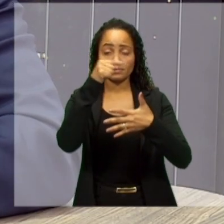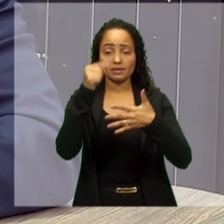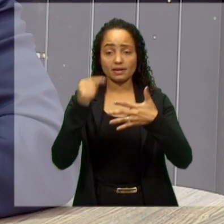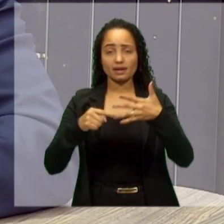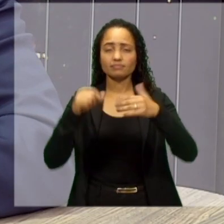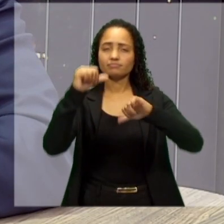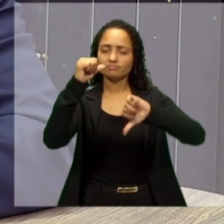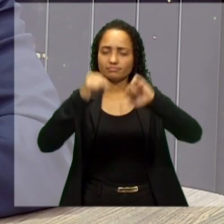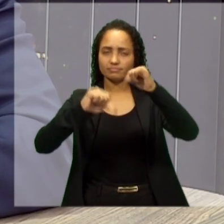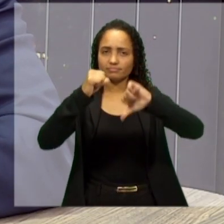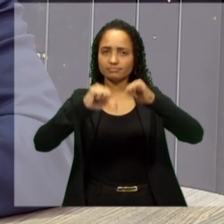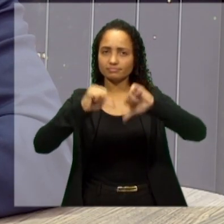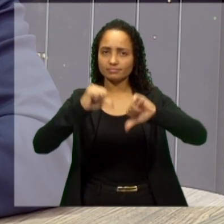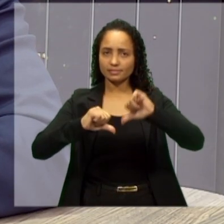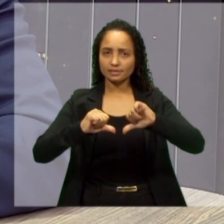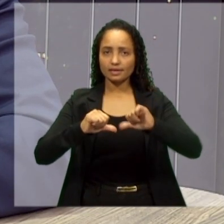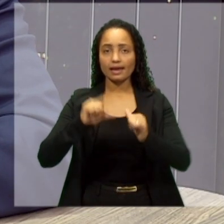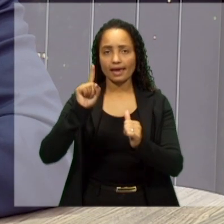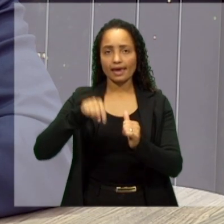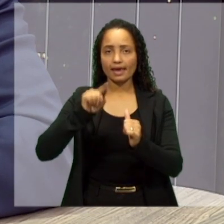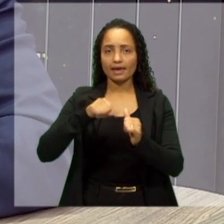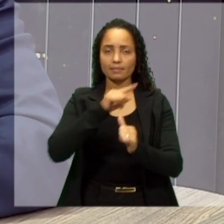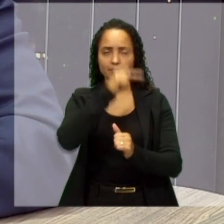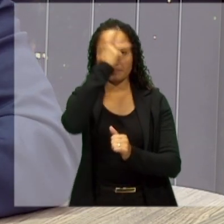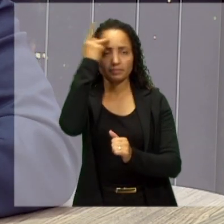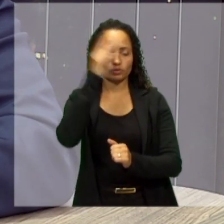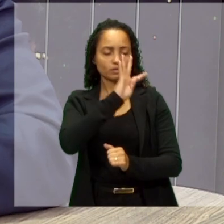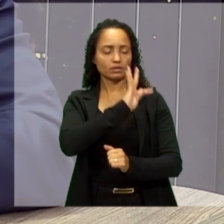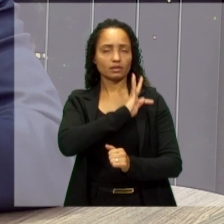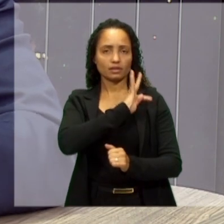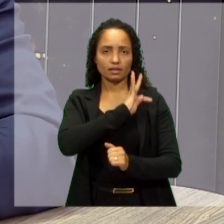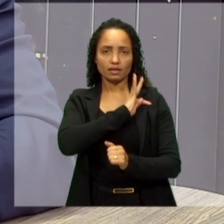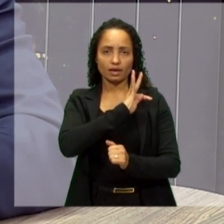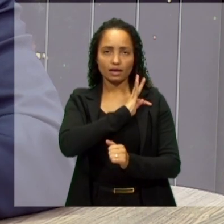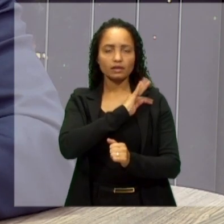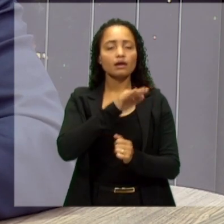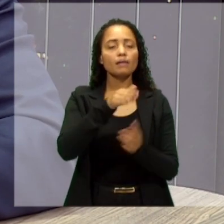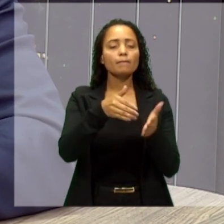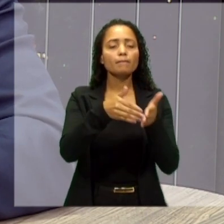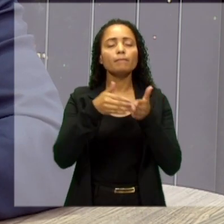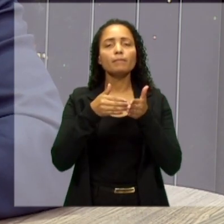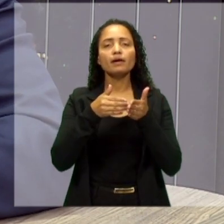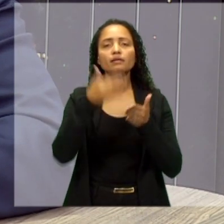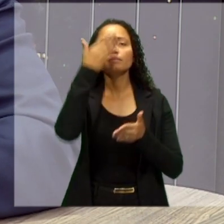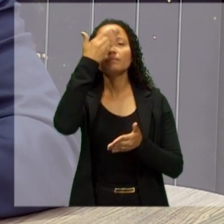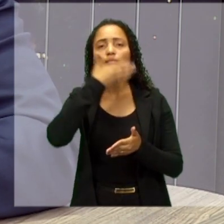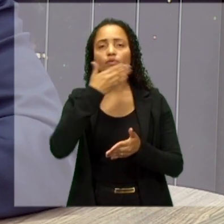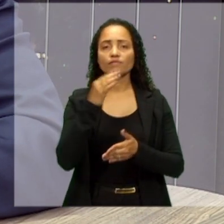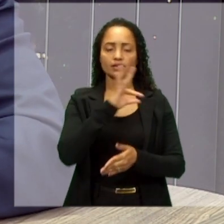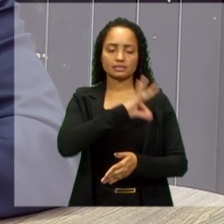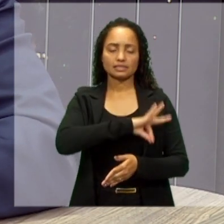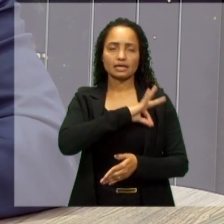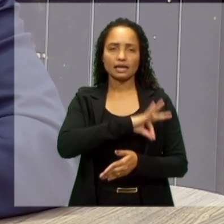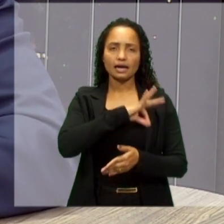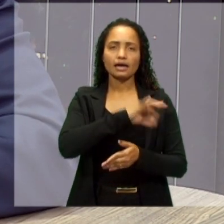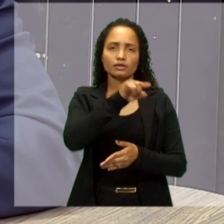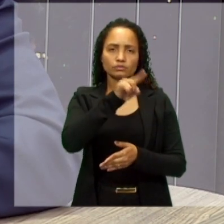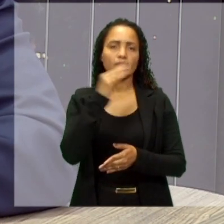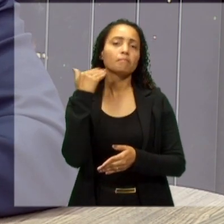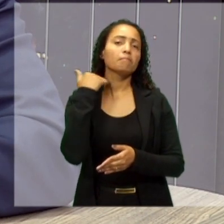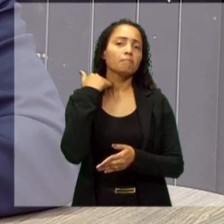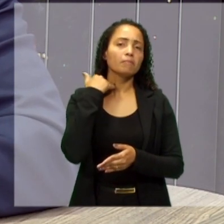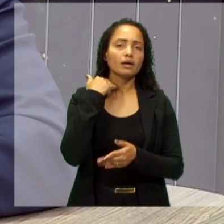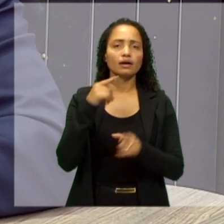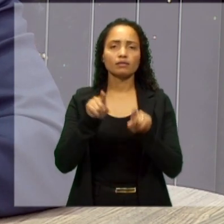técnicos da Defensoria Pública, que analisam a questão da renda, a gente pede comprovantes, extratos bancários, comprovantes